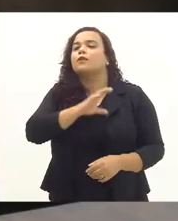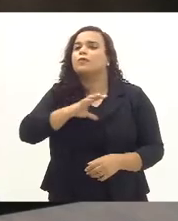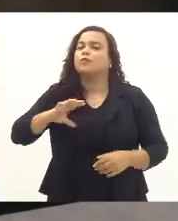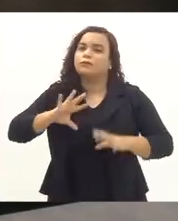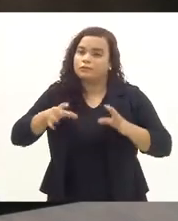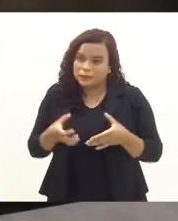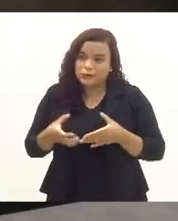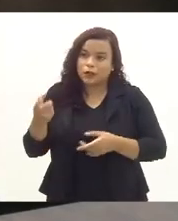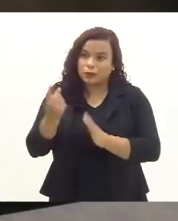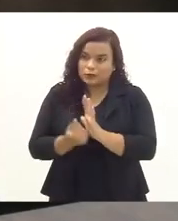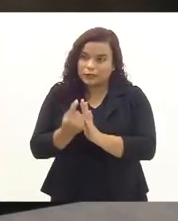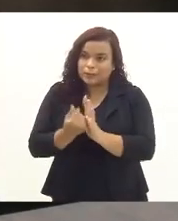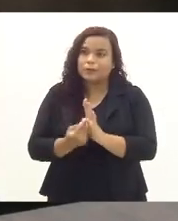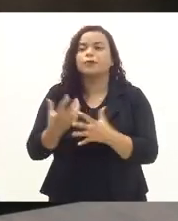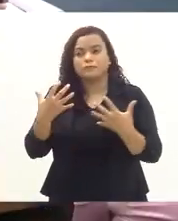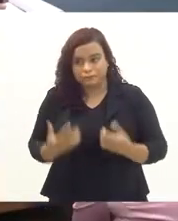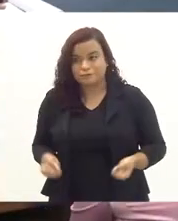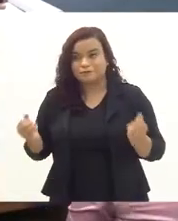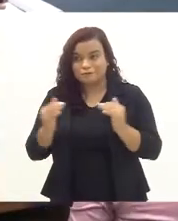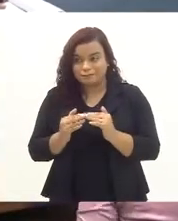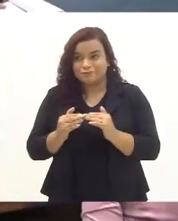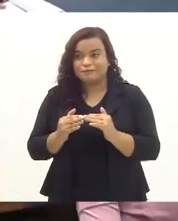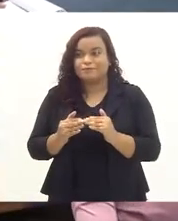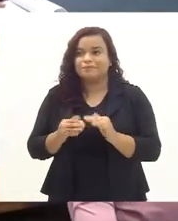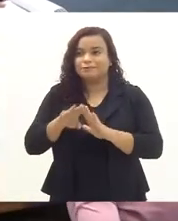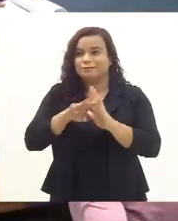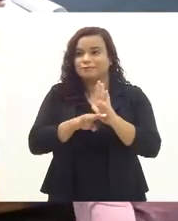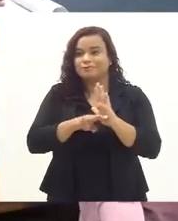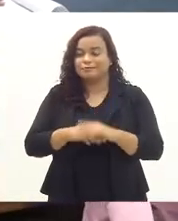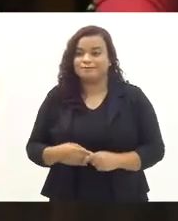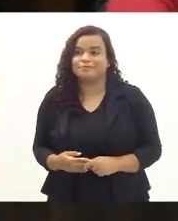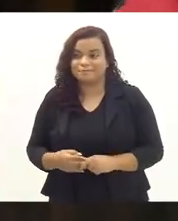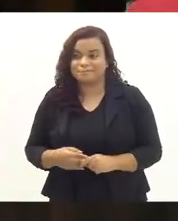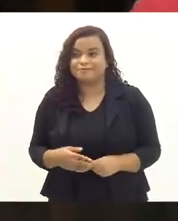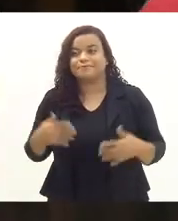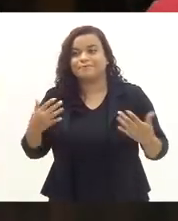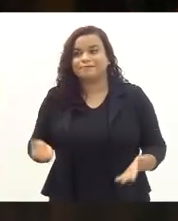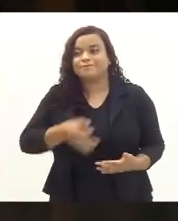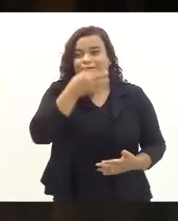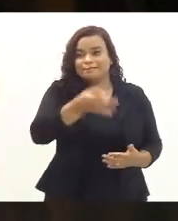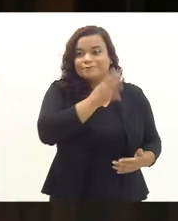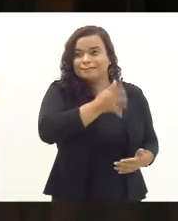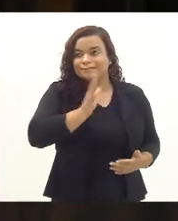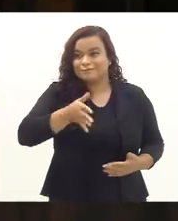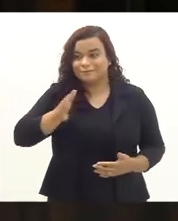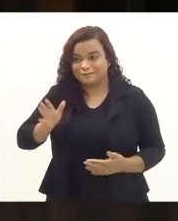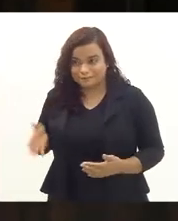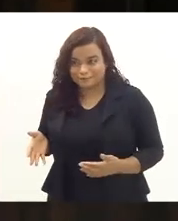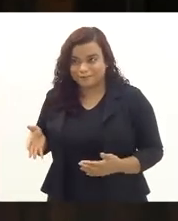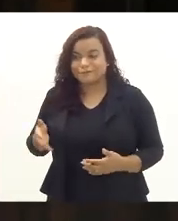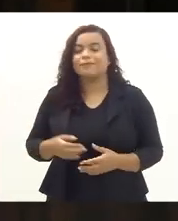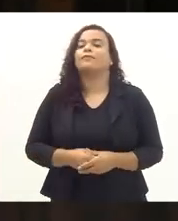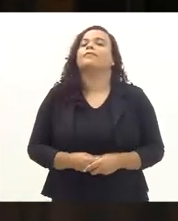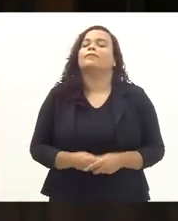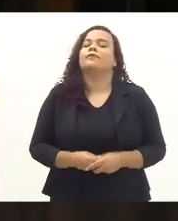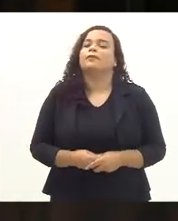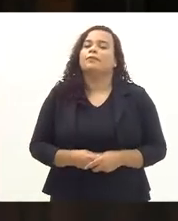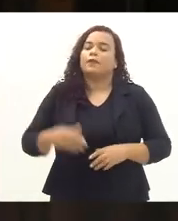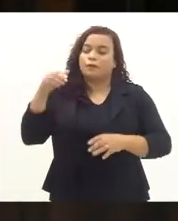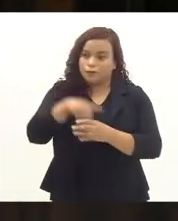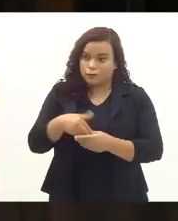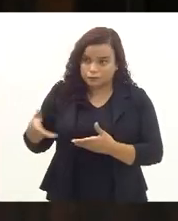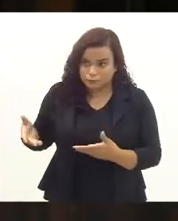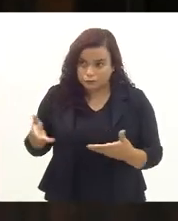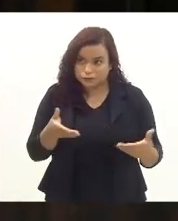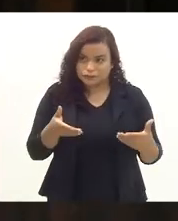é favorável a matéria os pareceres emitidos em